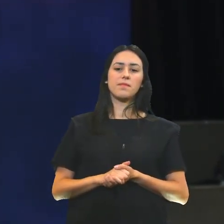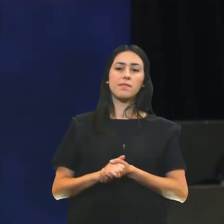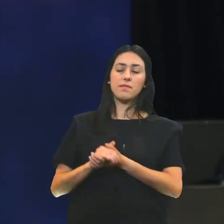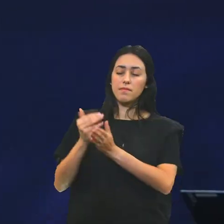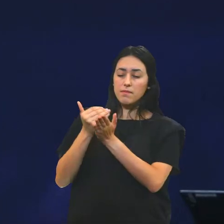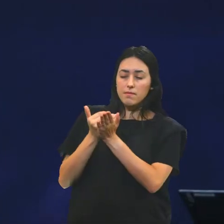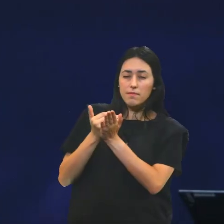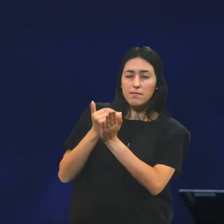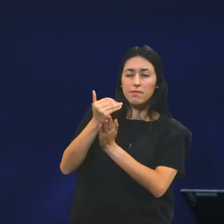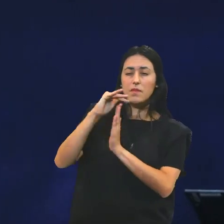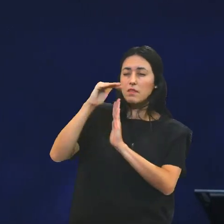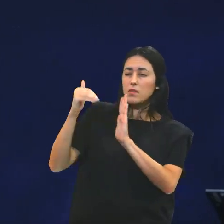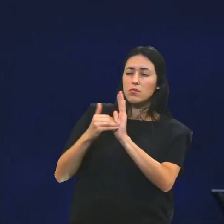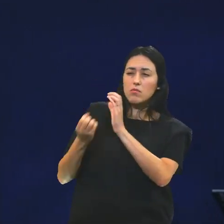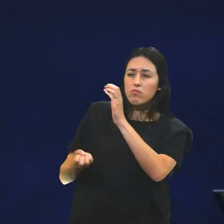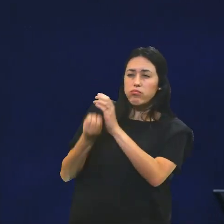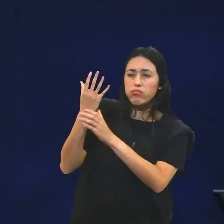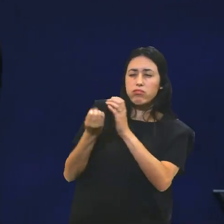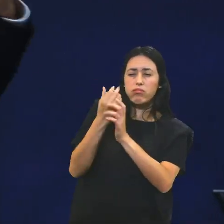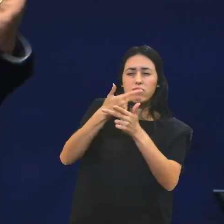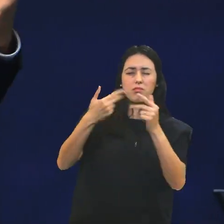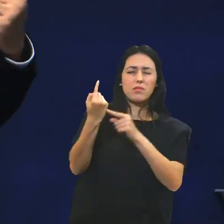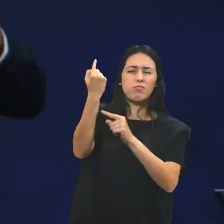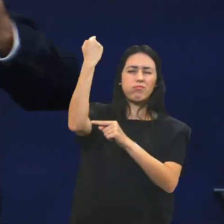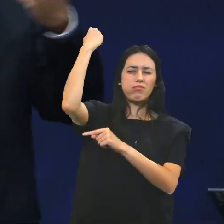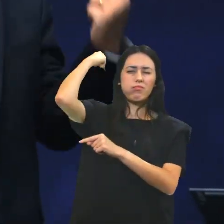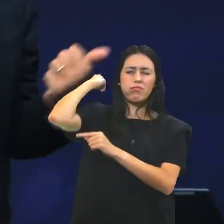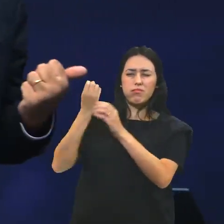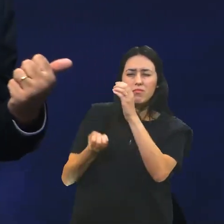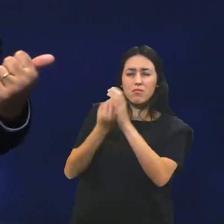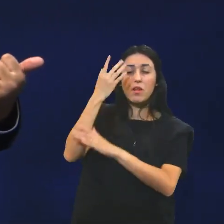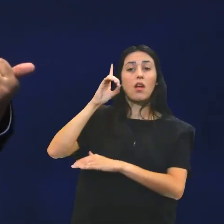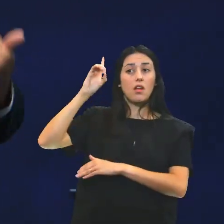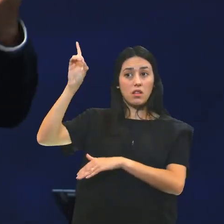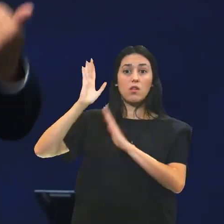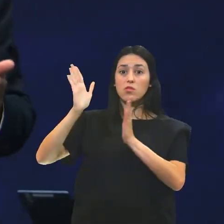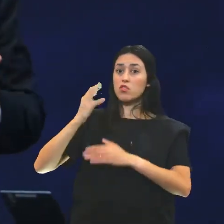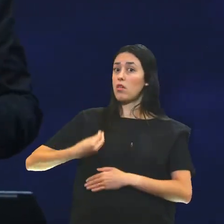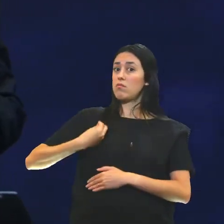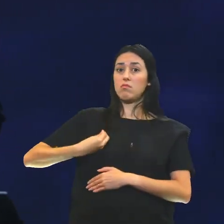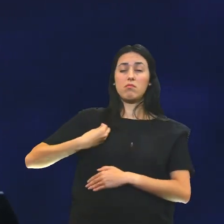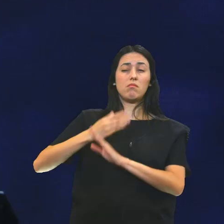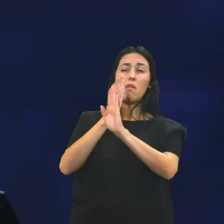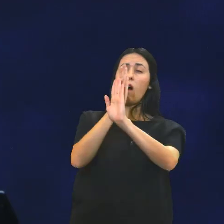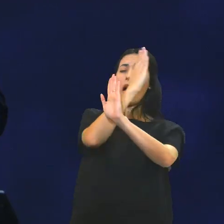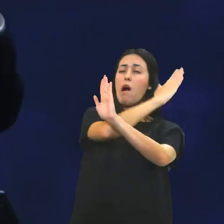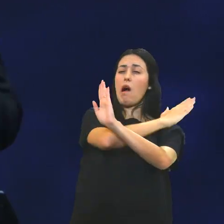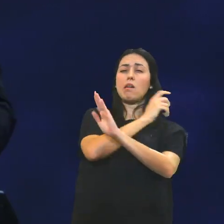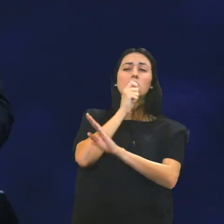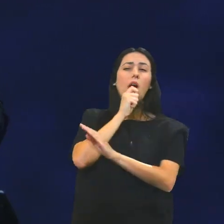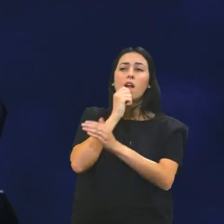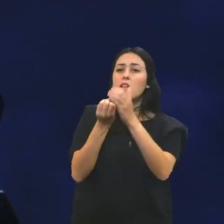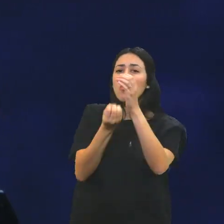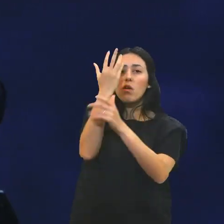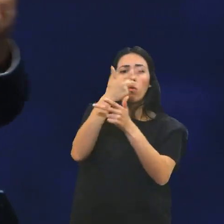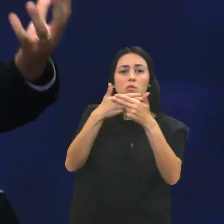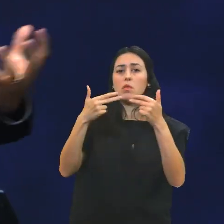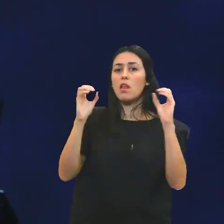todas as coisas. A Bíblia vai dizer que Deus já existia antes da criação de todas as coisas. Mas Ele